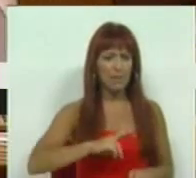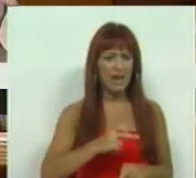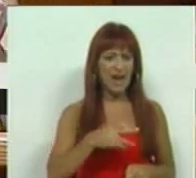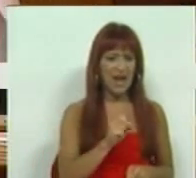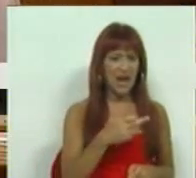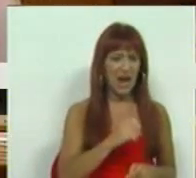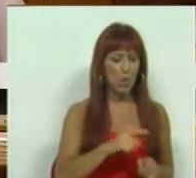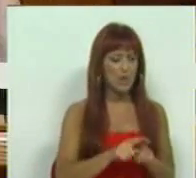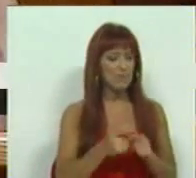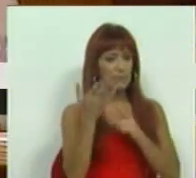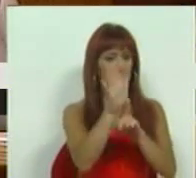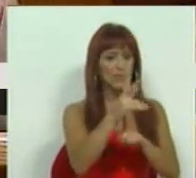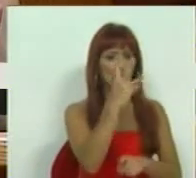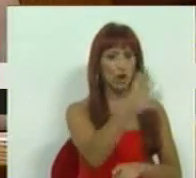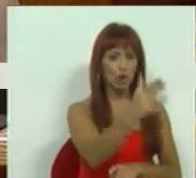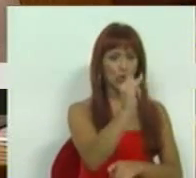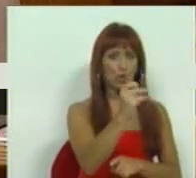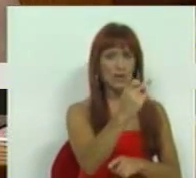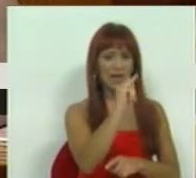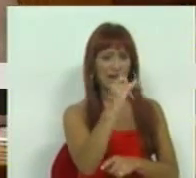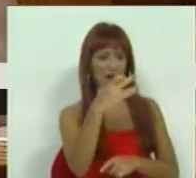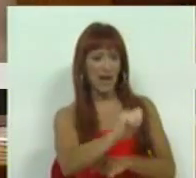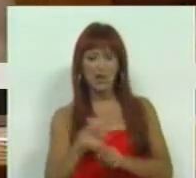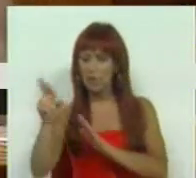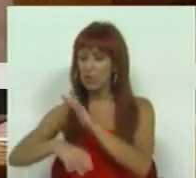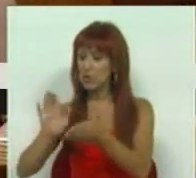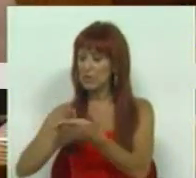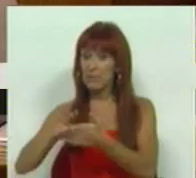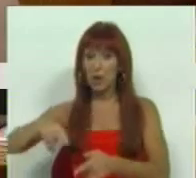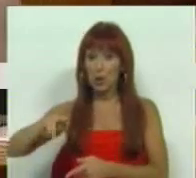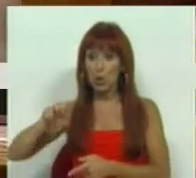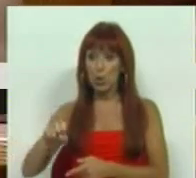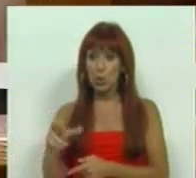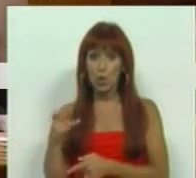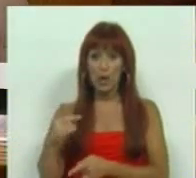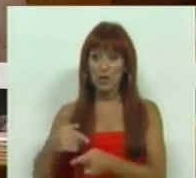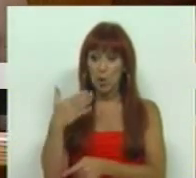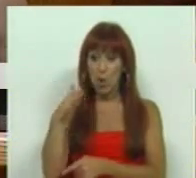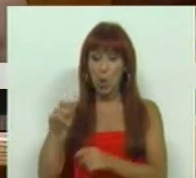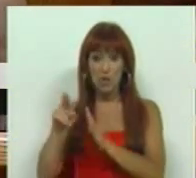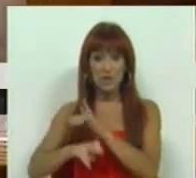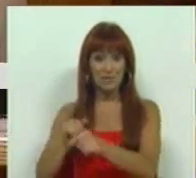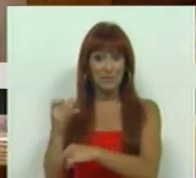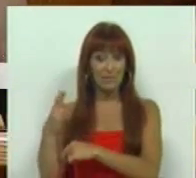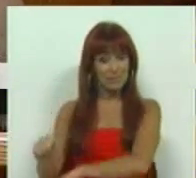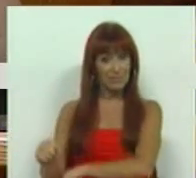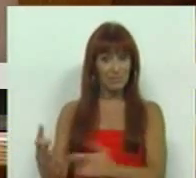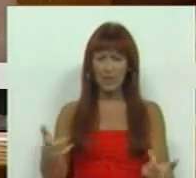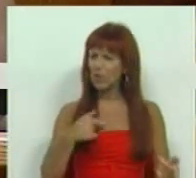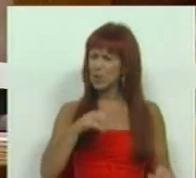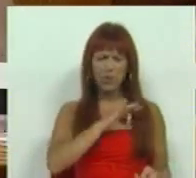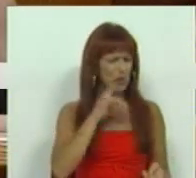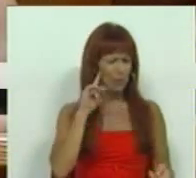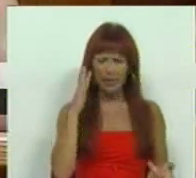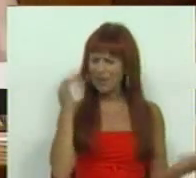Gago, bolsa de referência 12 IAs. Regulamento emitido pelo Ministro Nuno Crato, 11 regulamentos de IAs. E os senhores